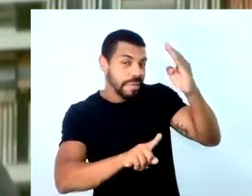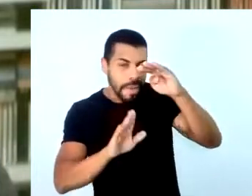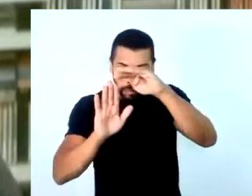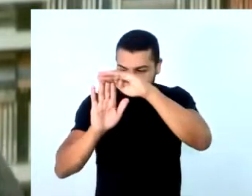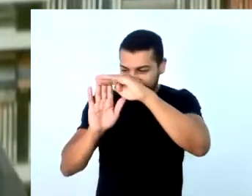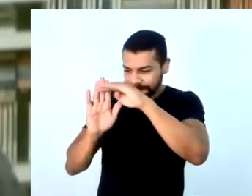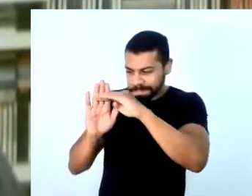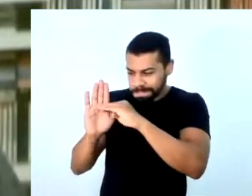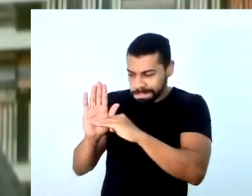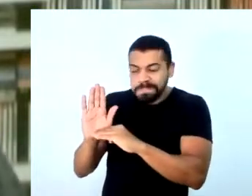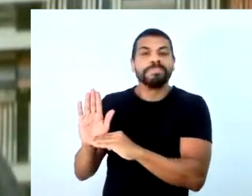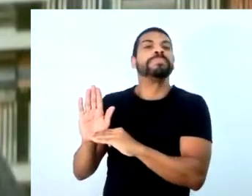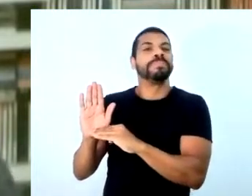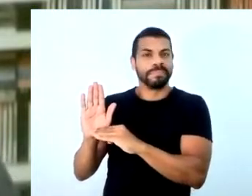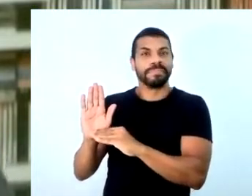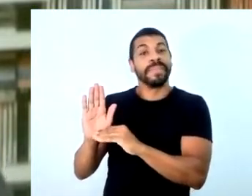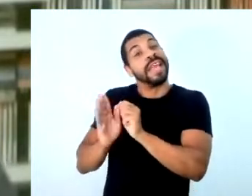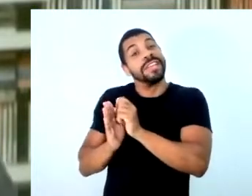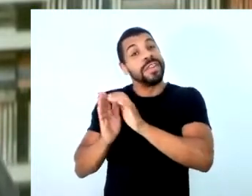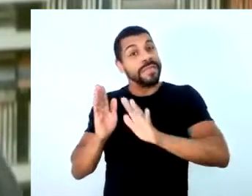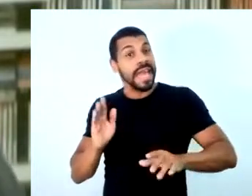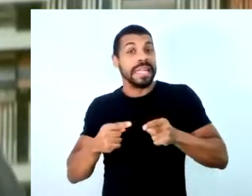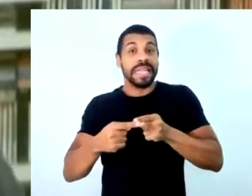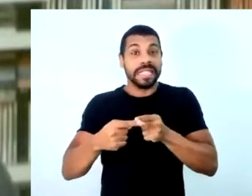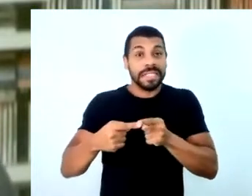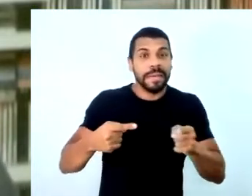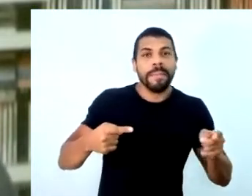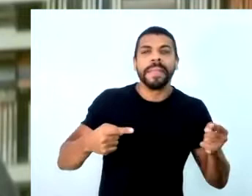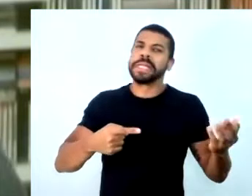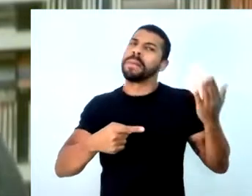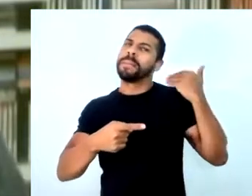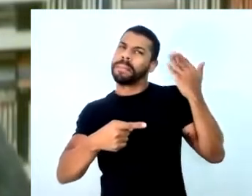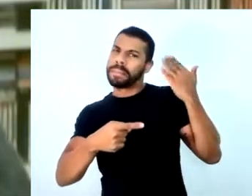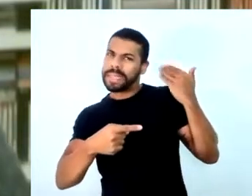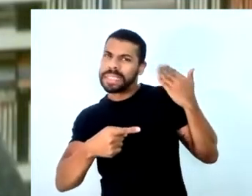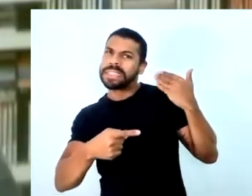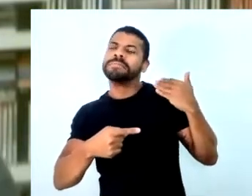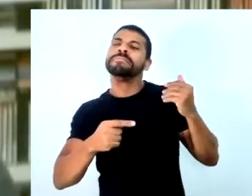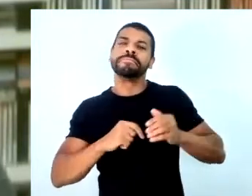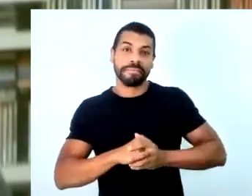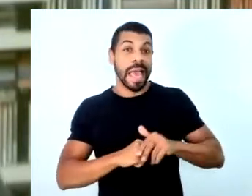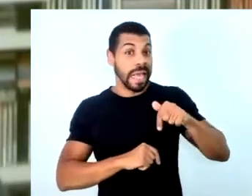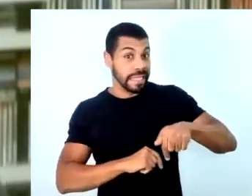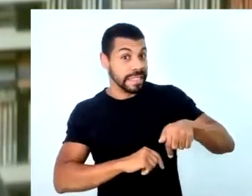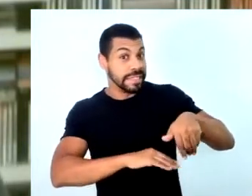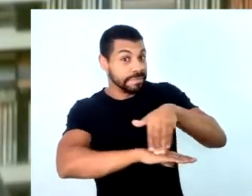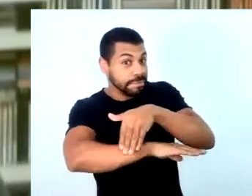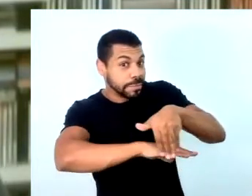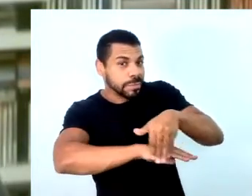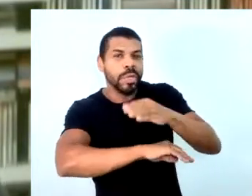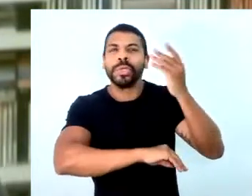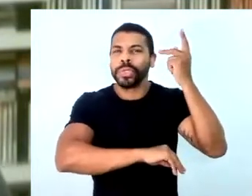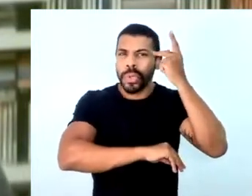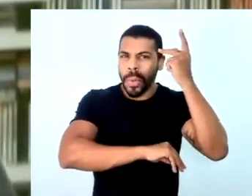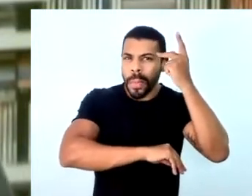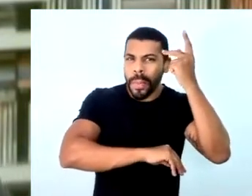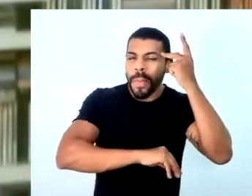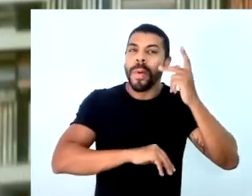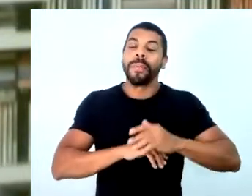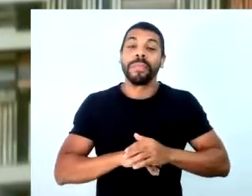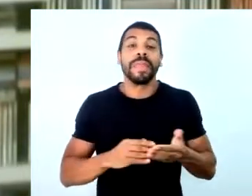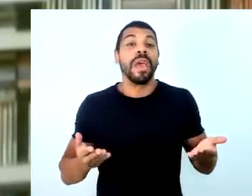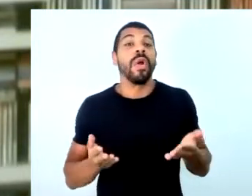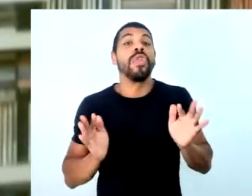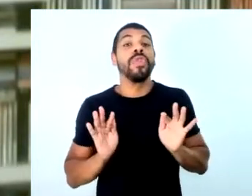programa principal, e depois de ter feito mais uma atividade na semana passada com a SPCine lá na Vila Itororó, aqui em São Paulo, a